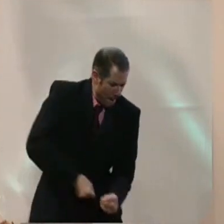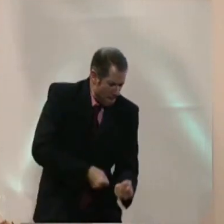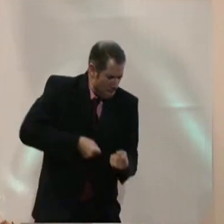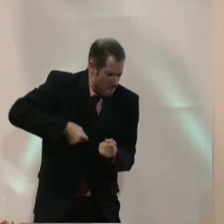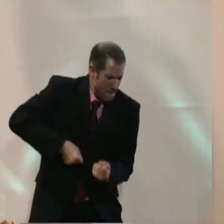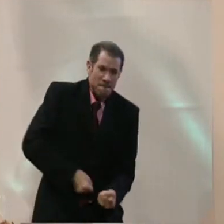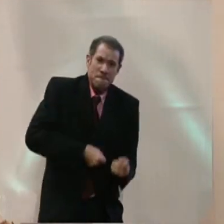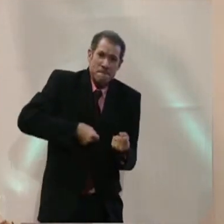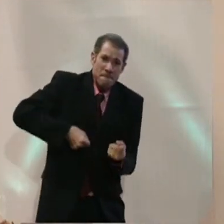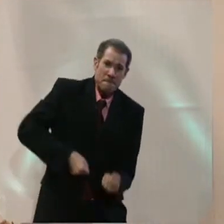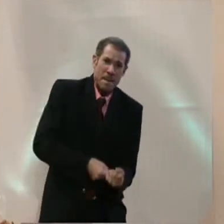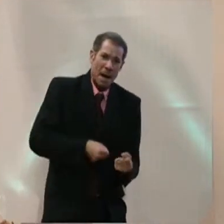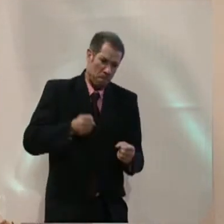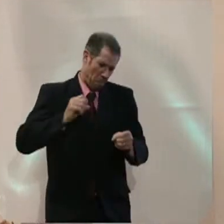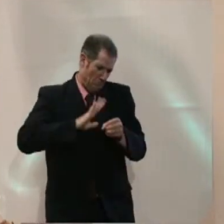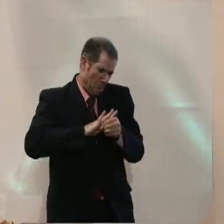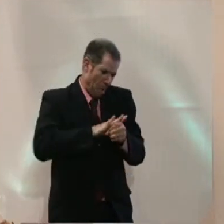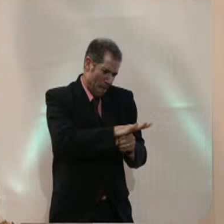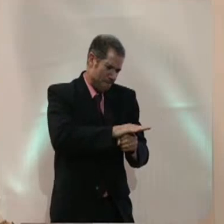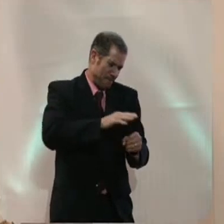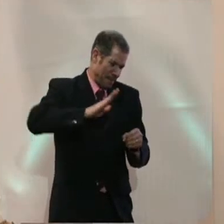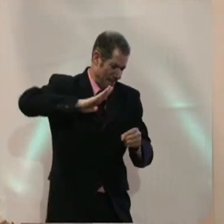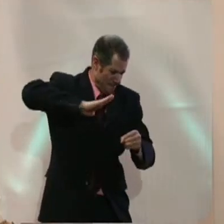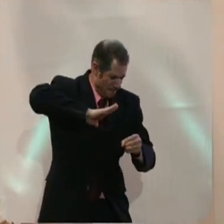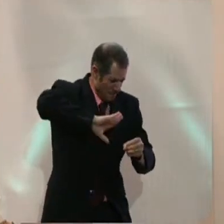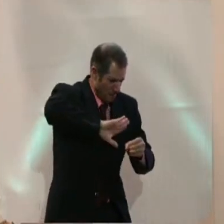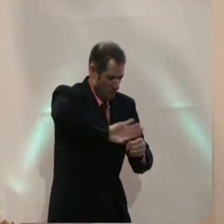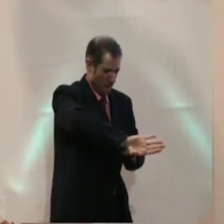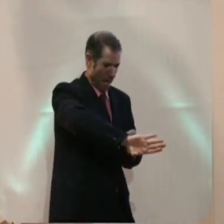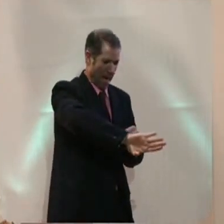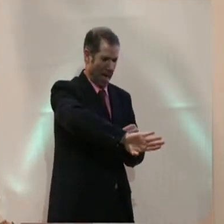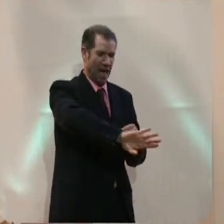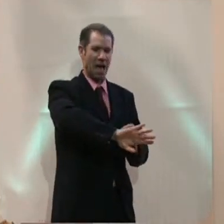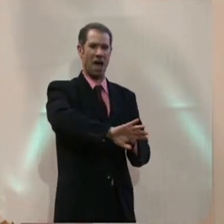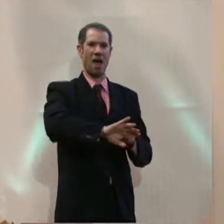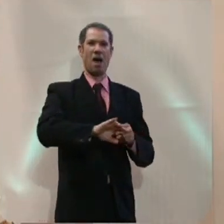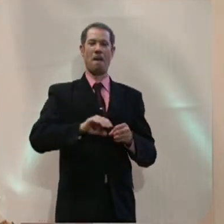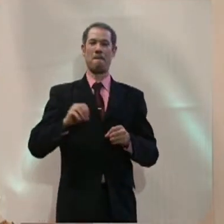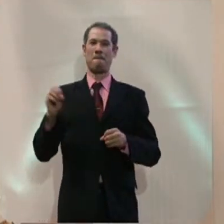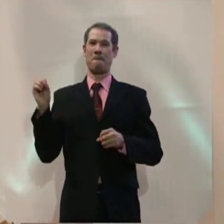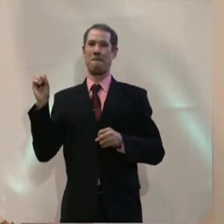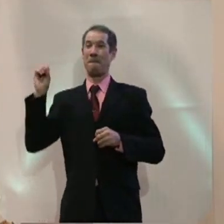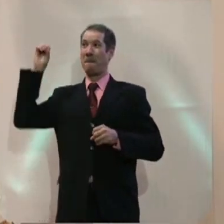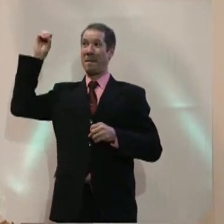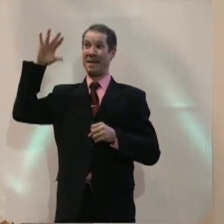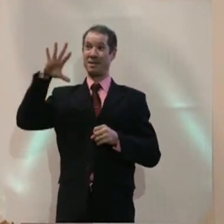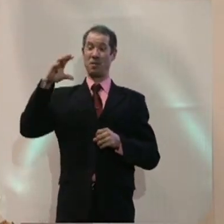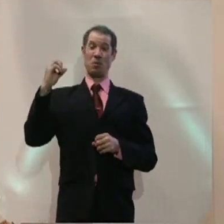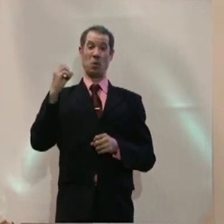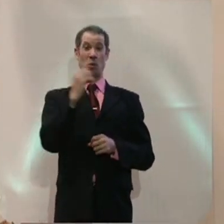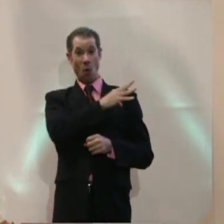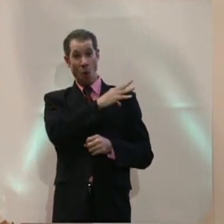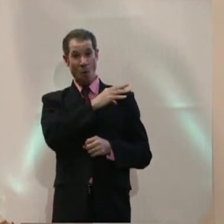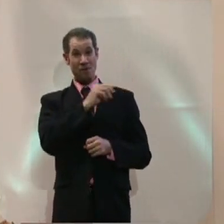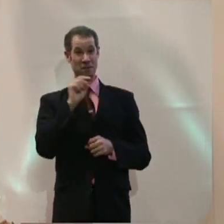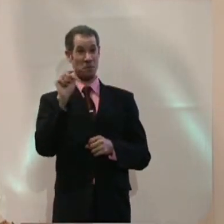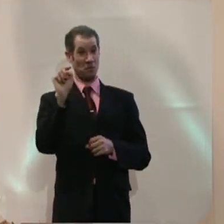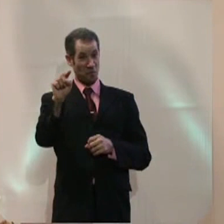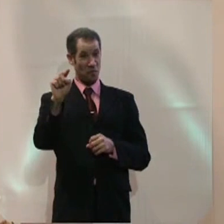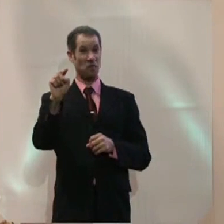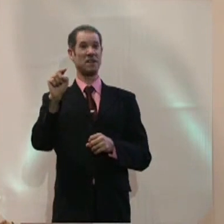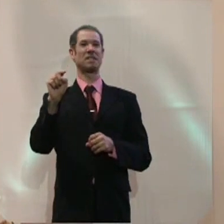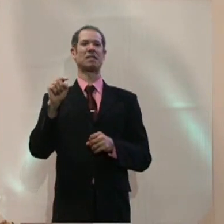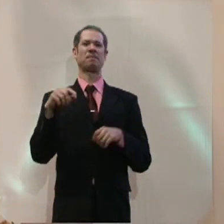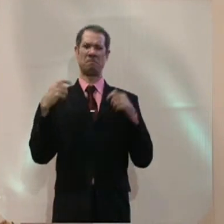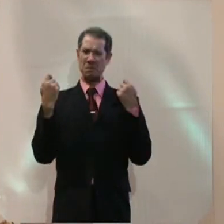entulhado e uma bênção nova estará esperando por você. Eu